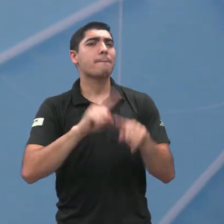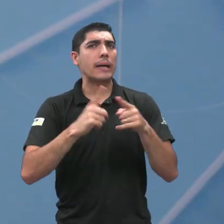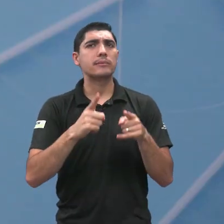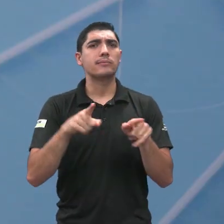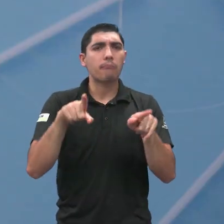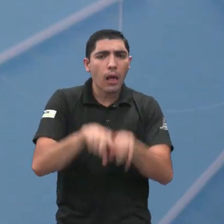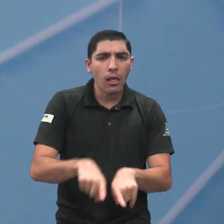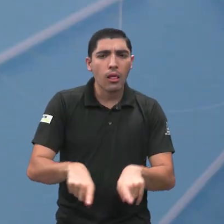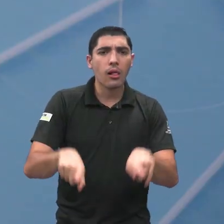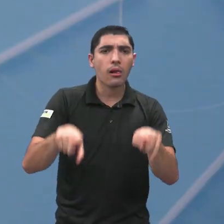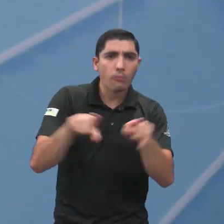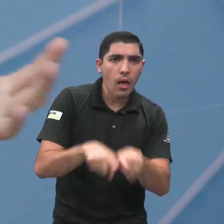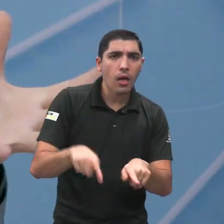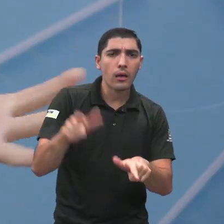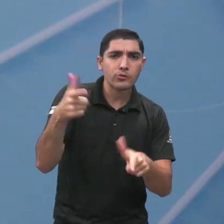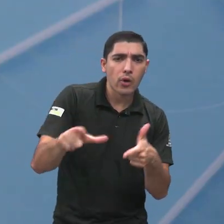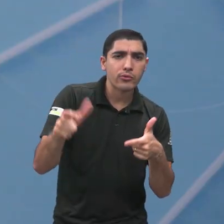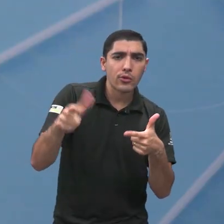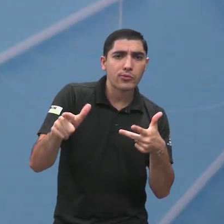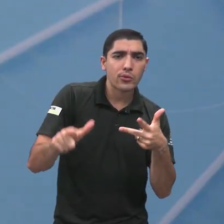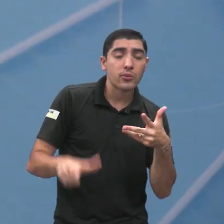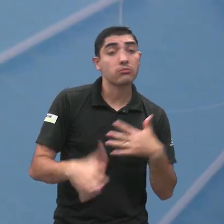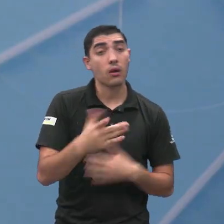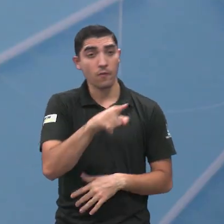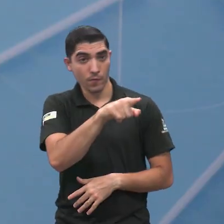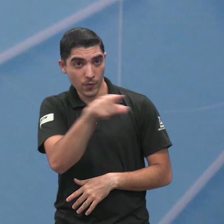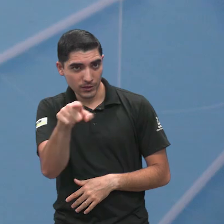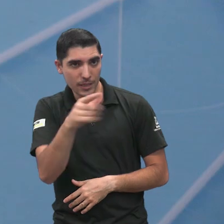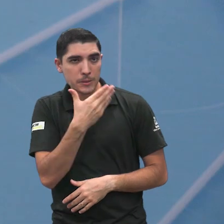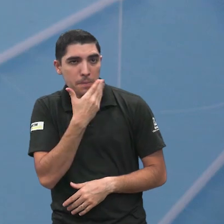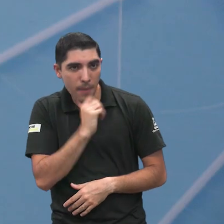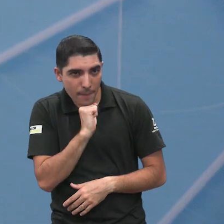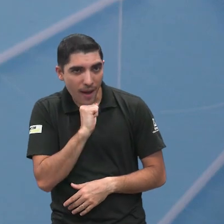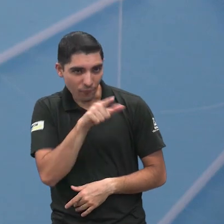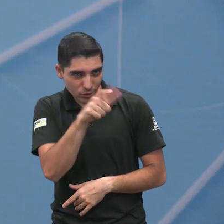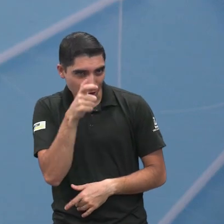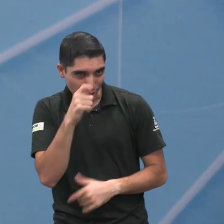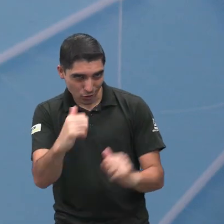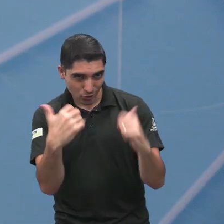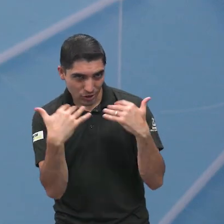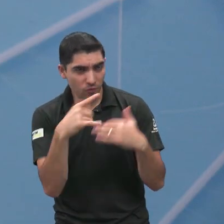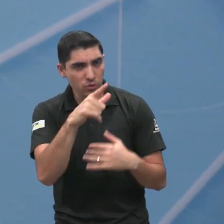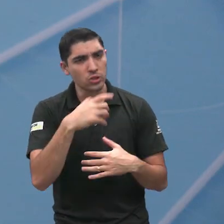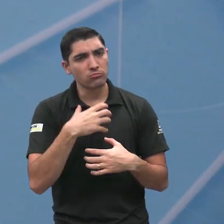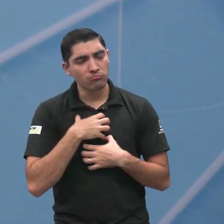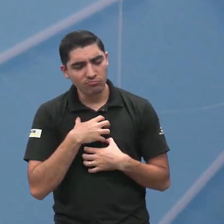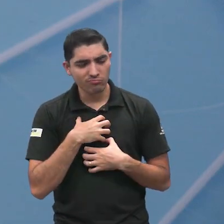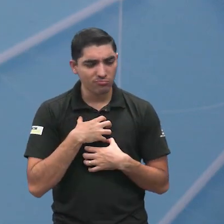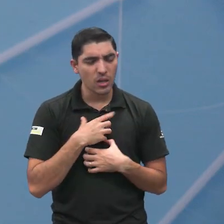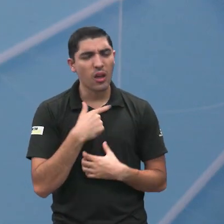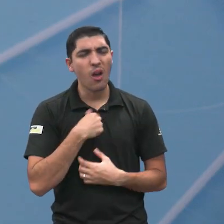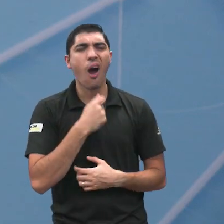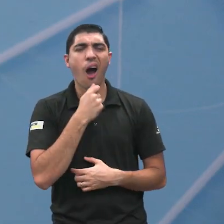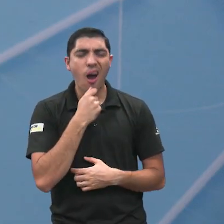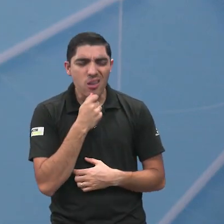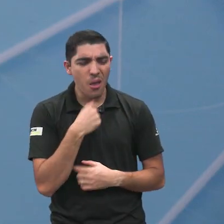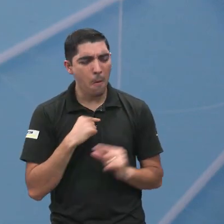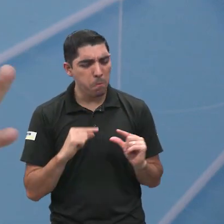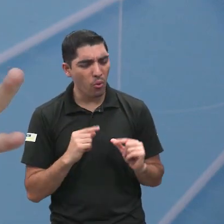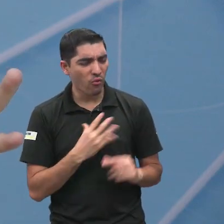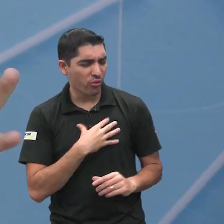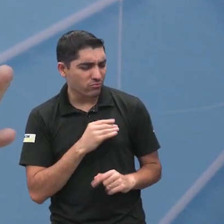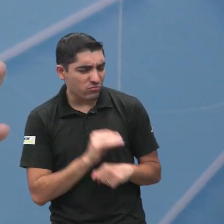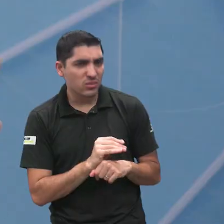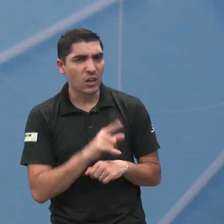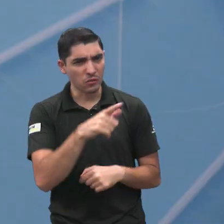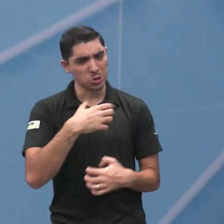isso pode me afetar. Então, o pai que está nos assistindo, se ele sente que o que ele está fazendo pelo filho está um pouco aquém do que ele gostaria, ele não precisa ficar